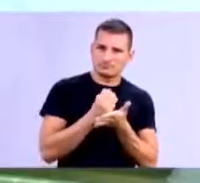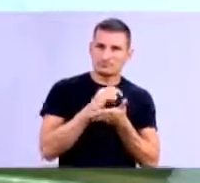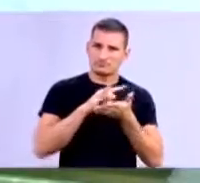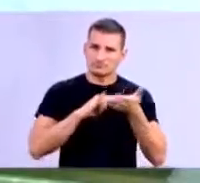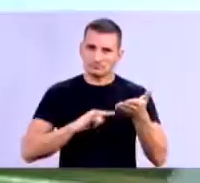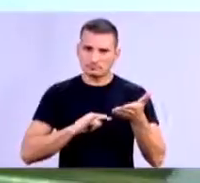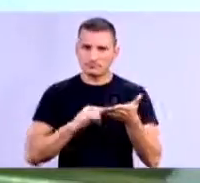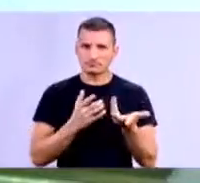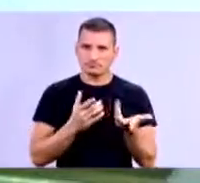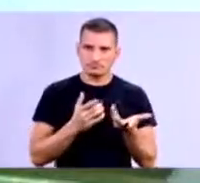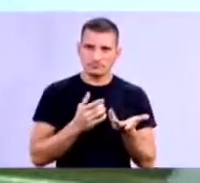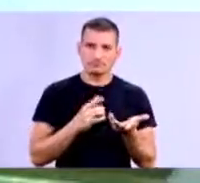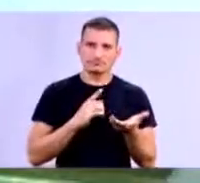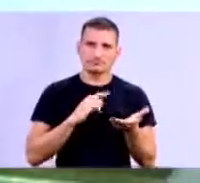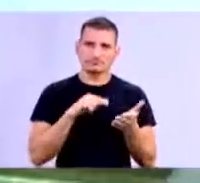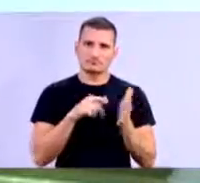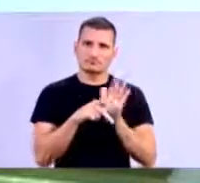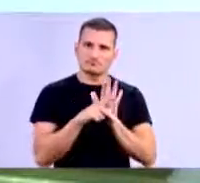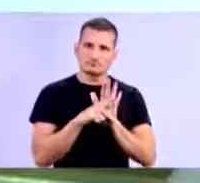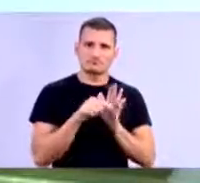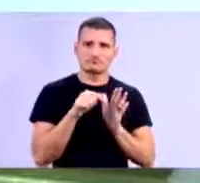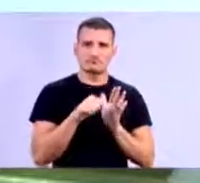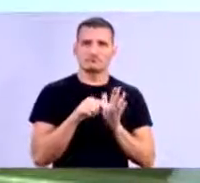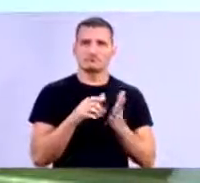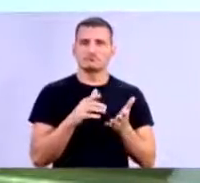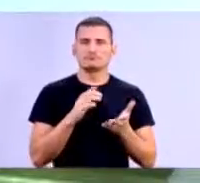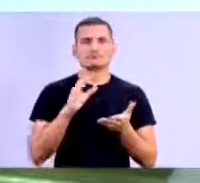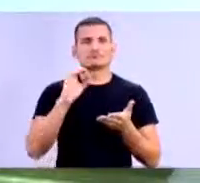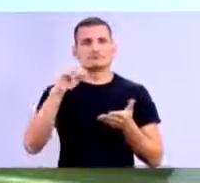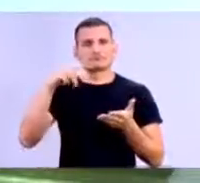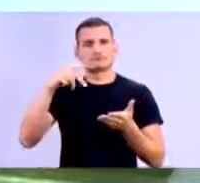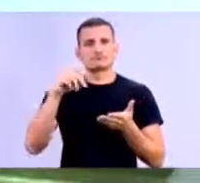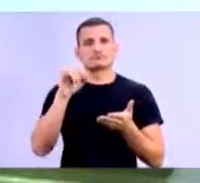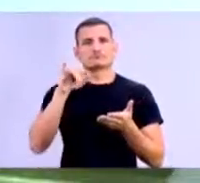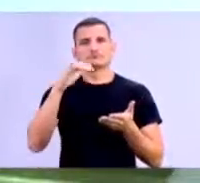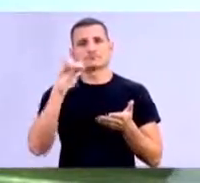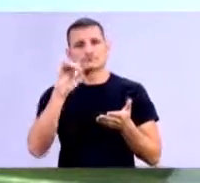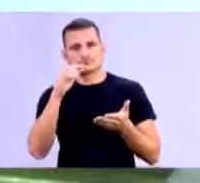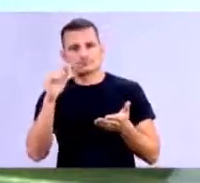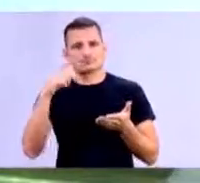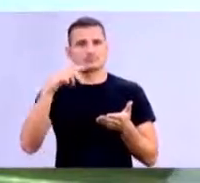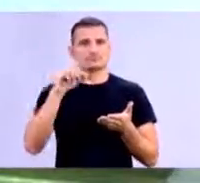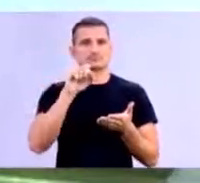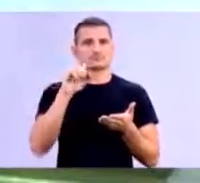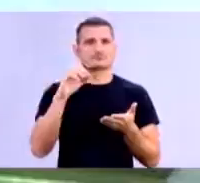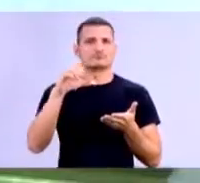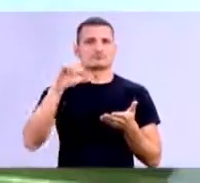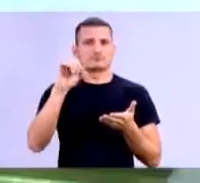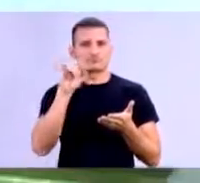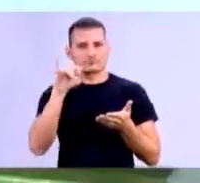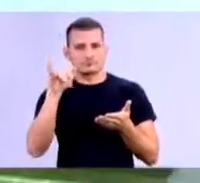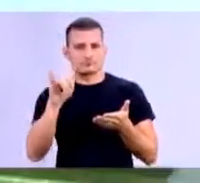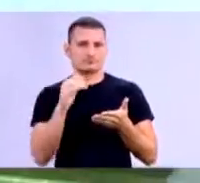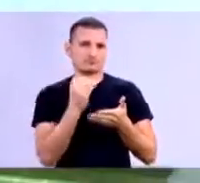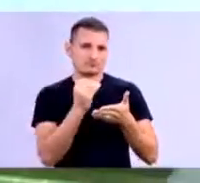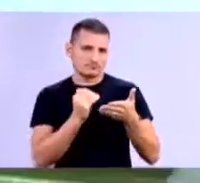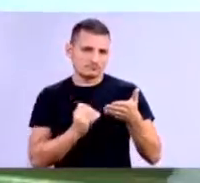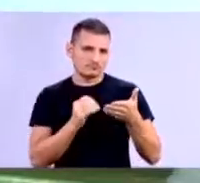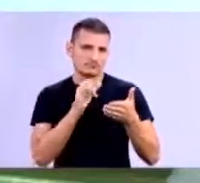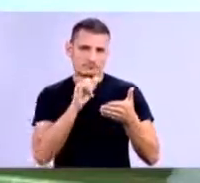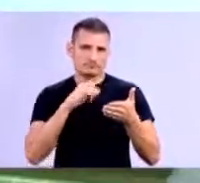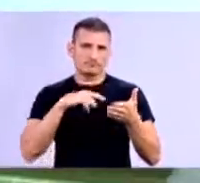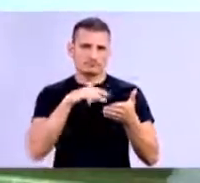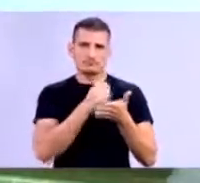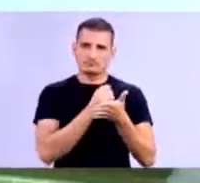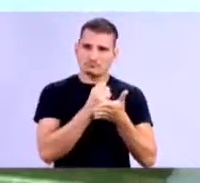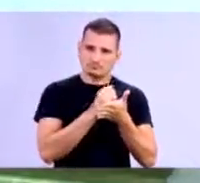remédio, que tem uma característica já própria, com a composição, a posologia, todas aquelas informações que toda bula de remédio tem que